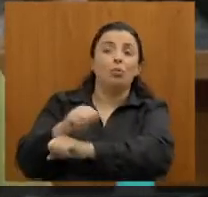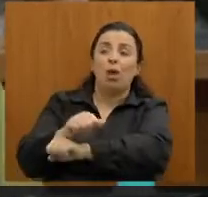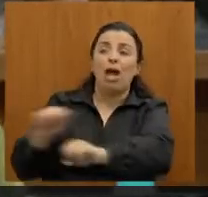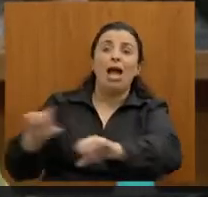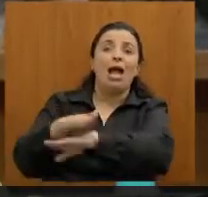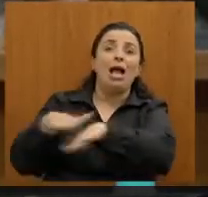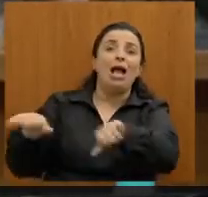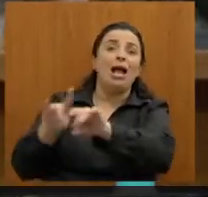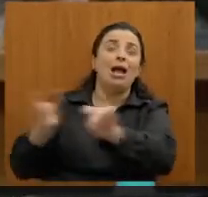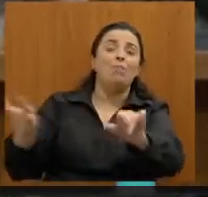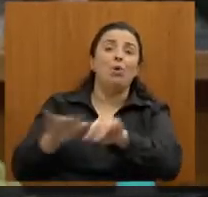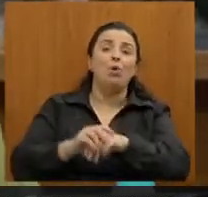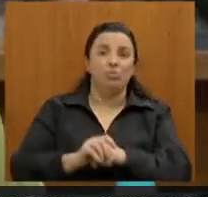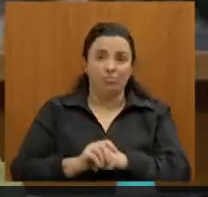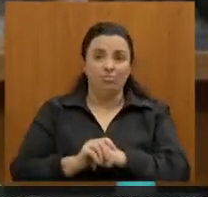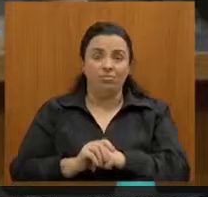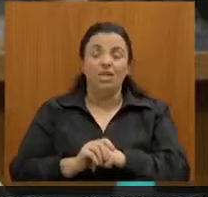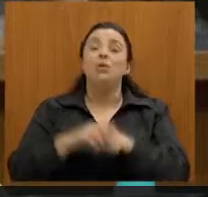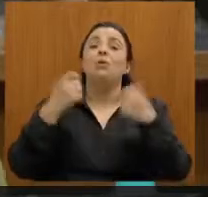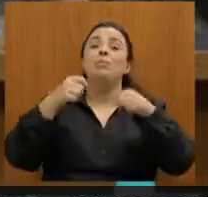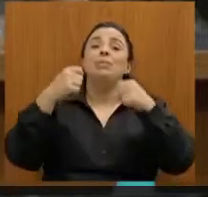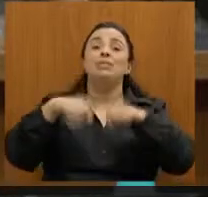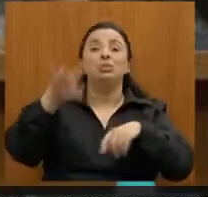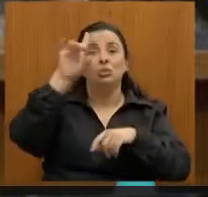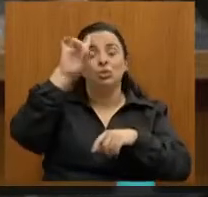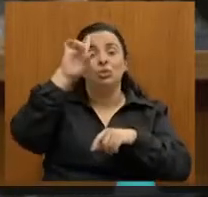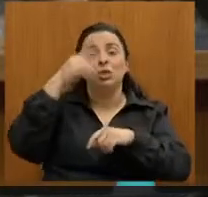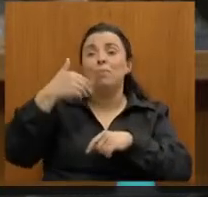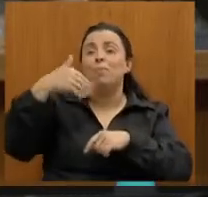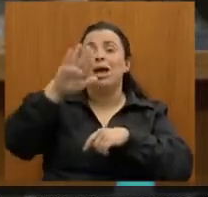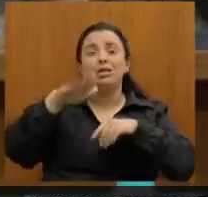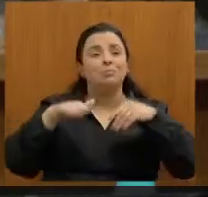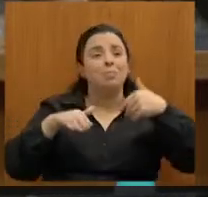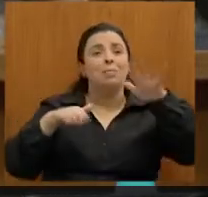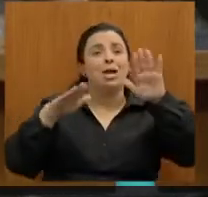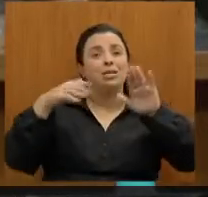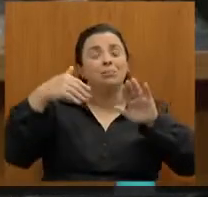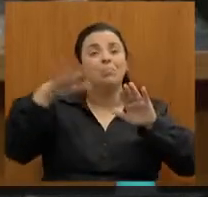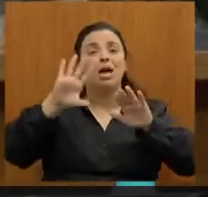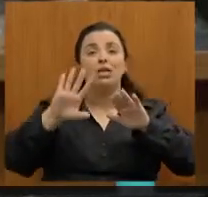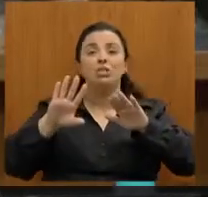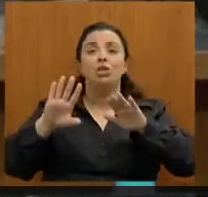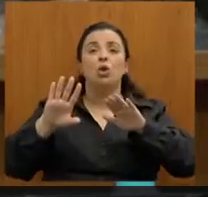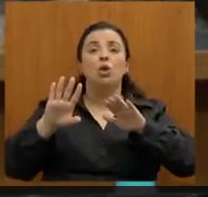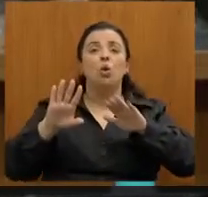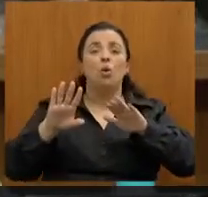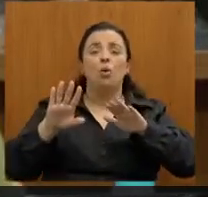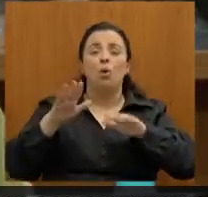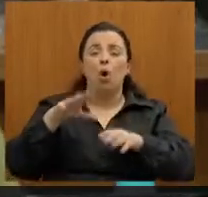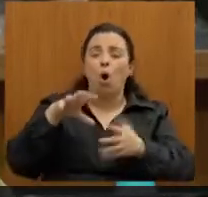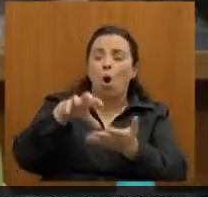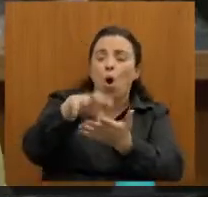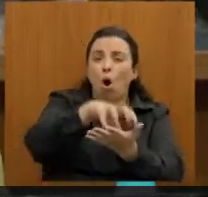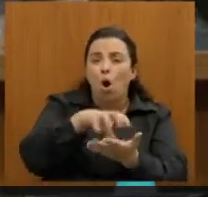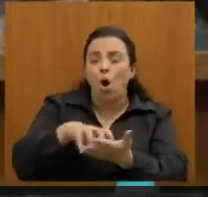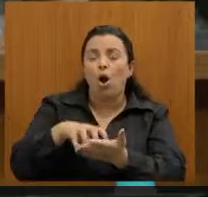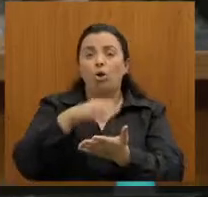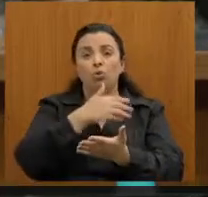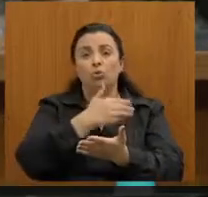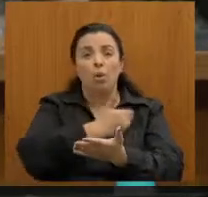e órgãos públicos mais e mais eficientes no enfrentamento no combate e na